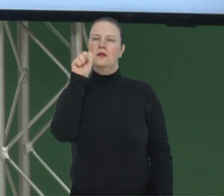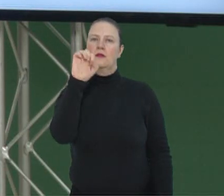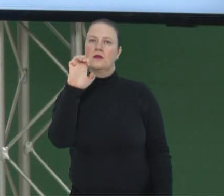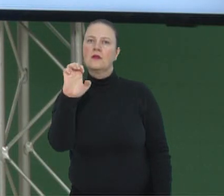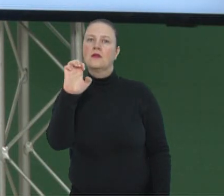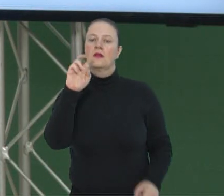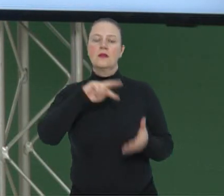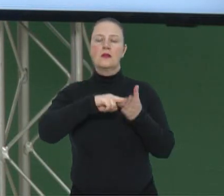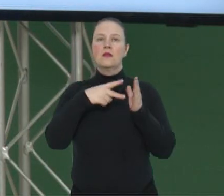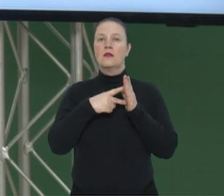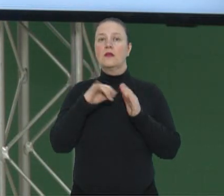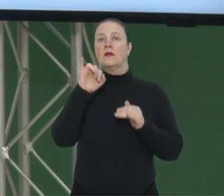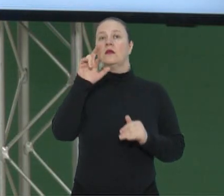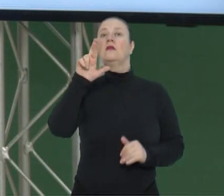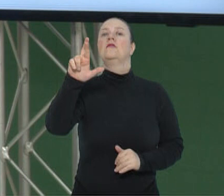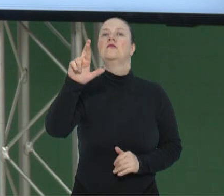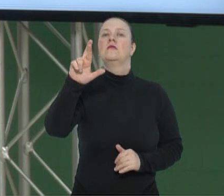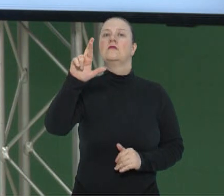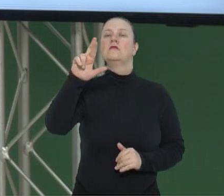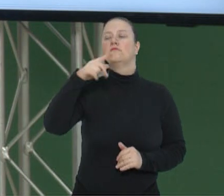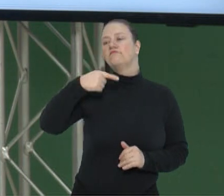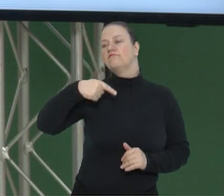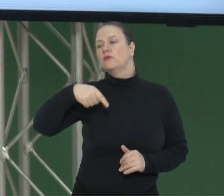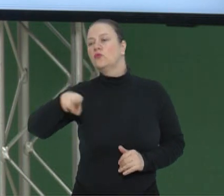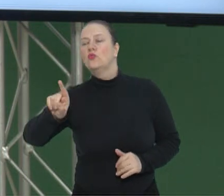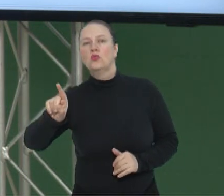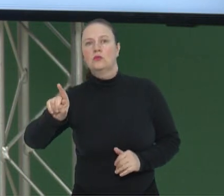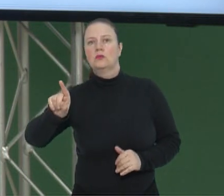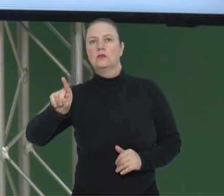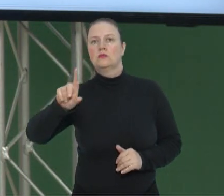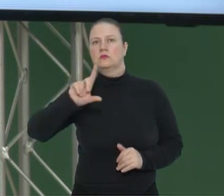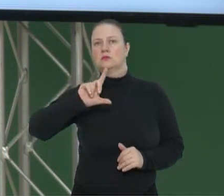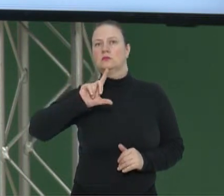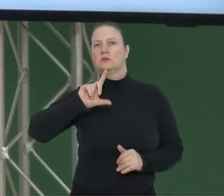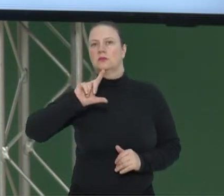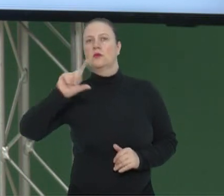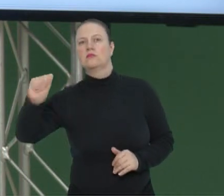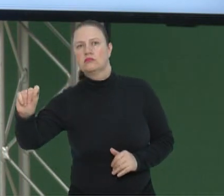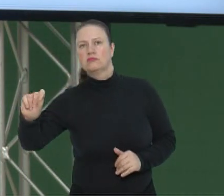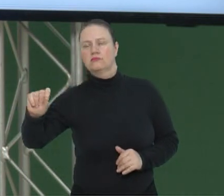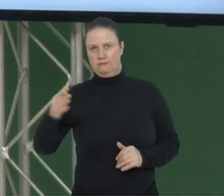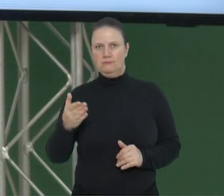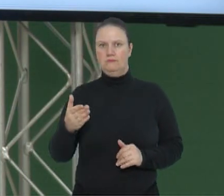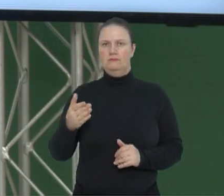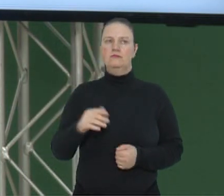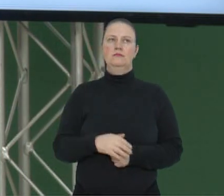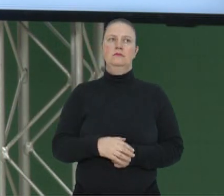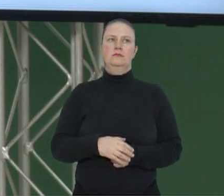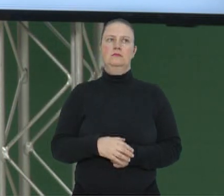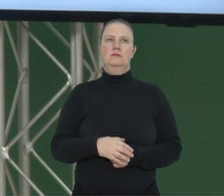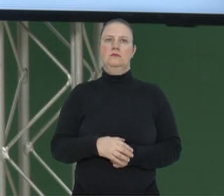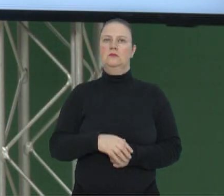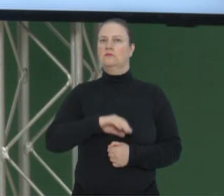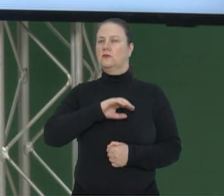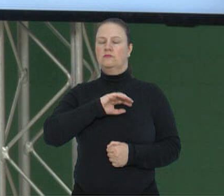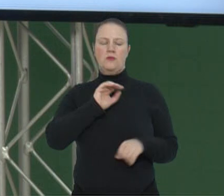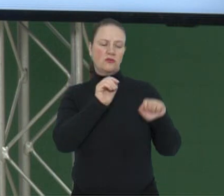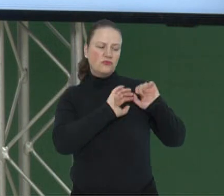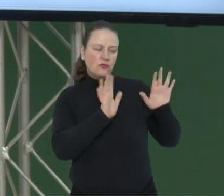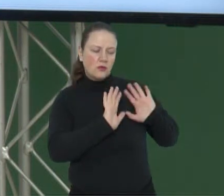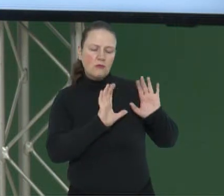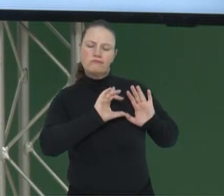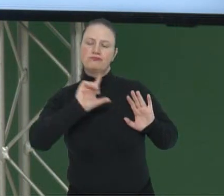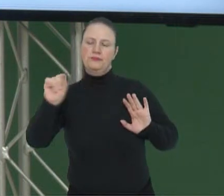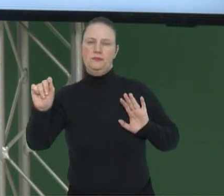do sinônimo, marcharse, irse, né, partir, nesse sentido aqui de ir embora,